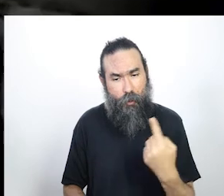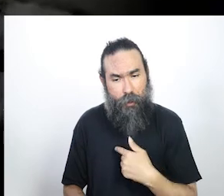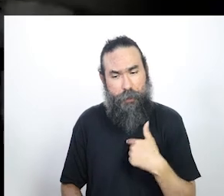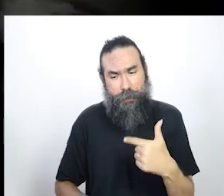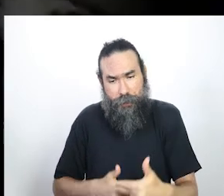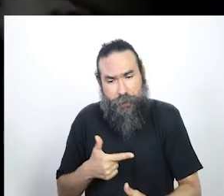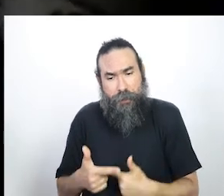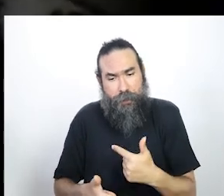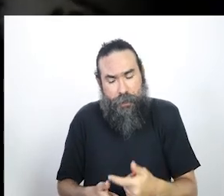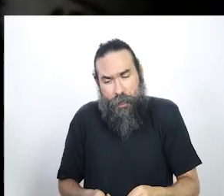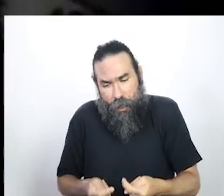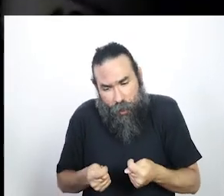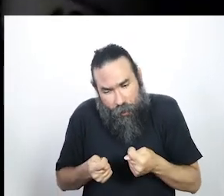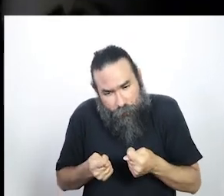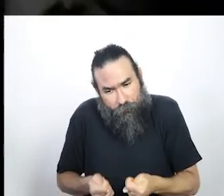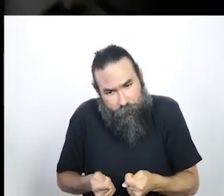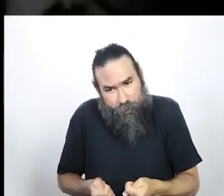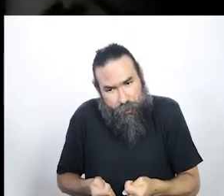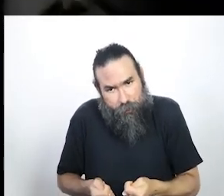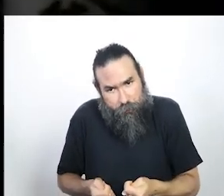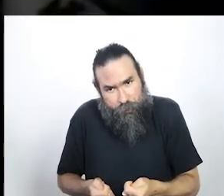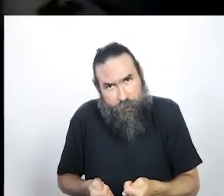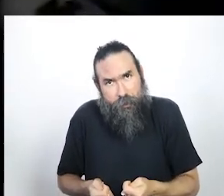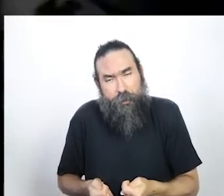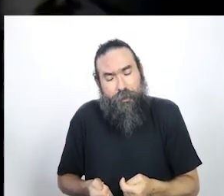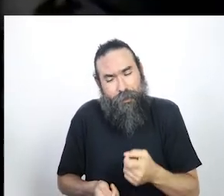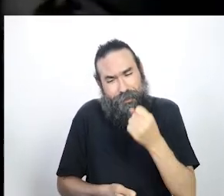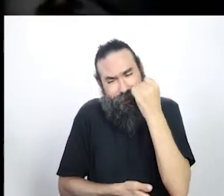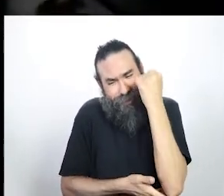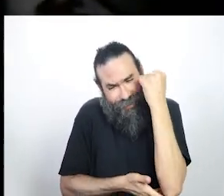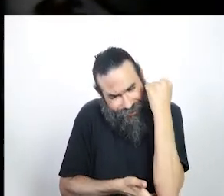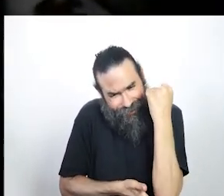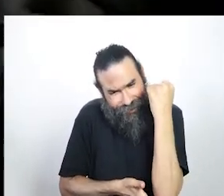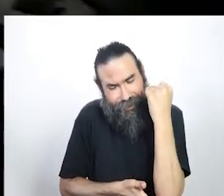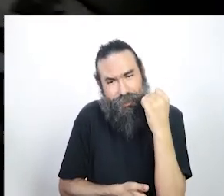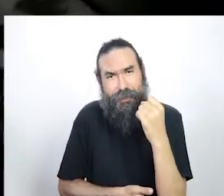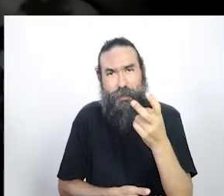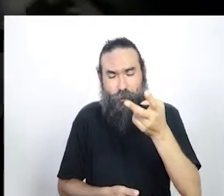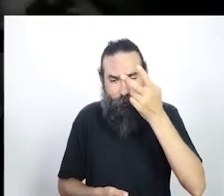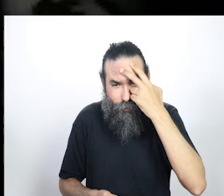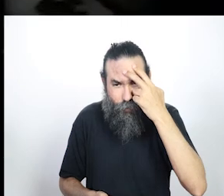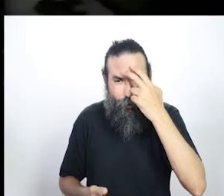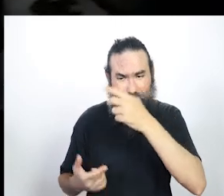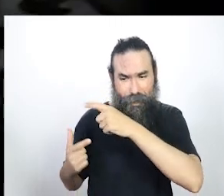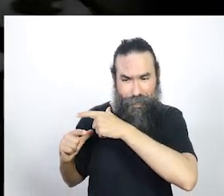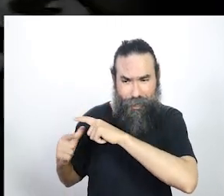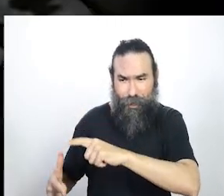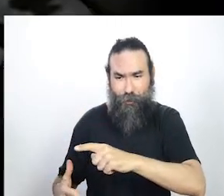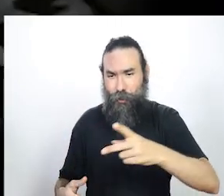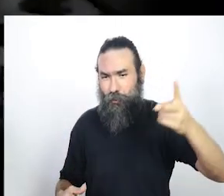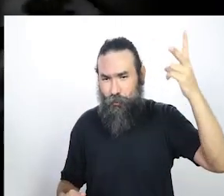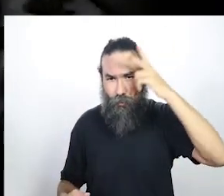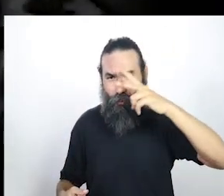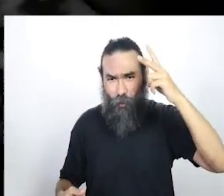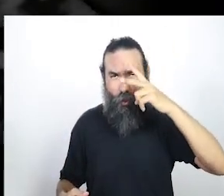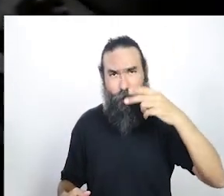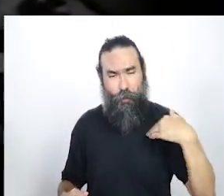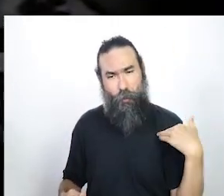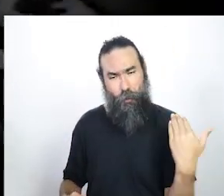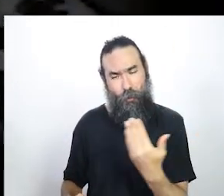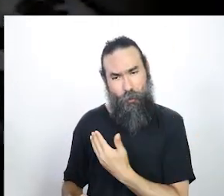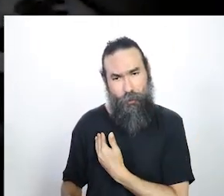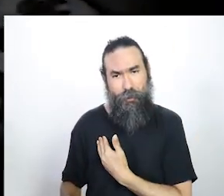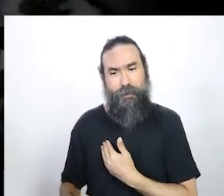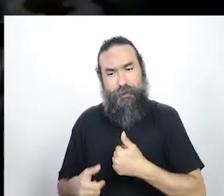E pelo fato da gente estar trabalhando e batendo firme nessa questão cultural, tradicional,